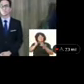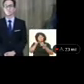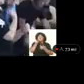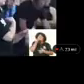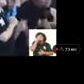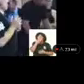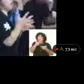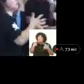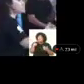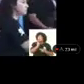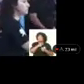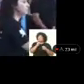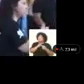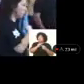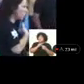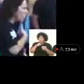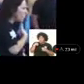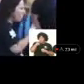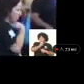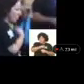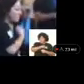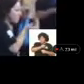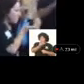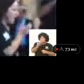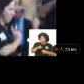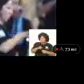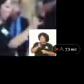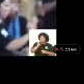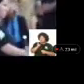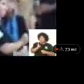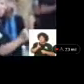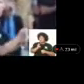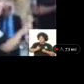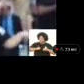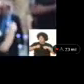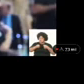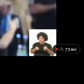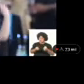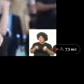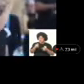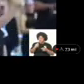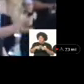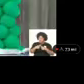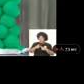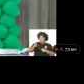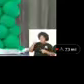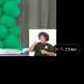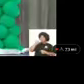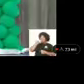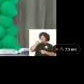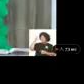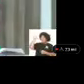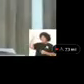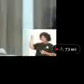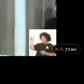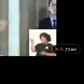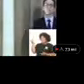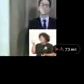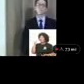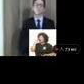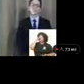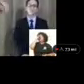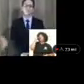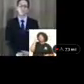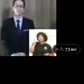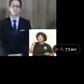E nós não queremos continuar no poder, irmãos, não é por status, ou porque é bom, ou porque é chique, não.